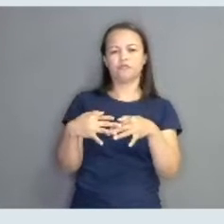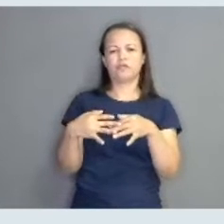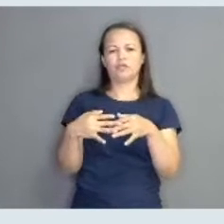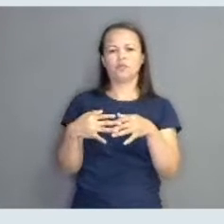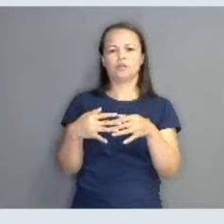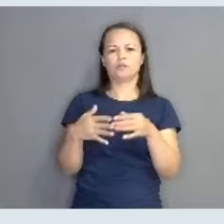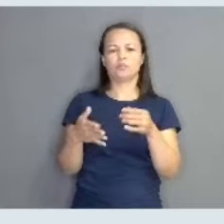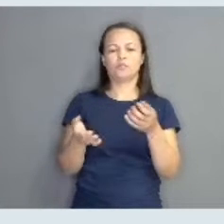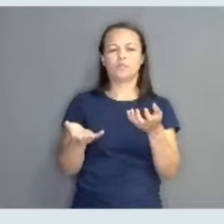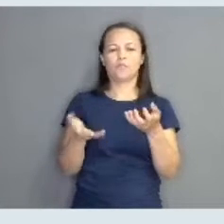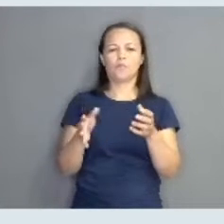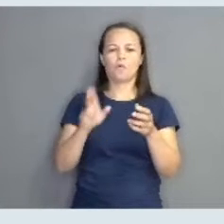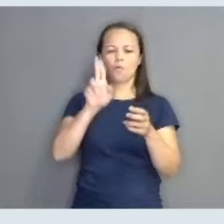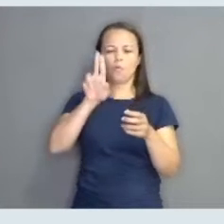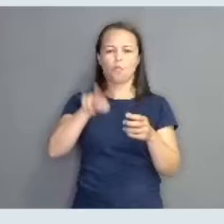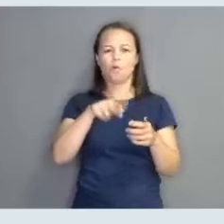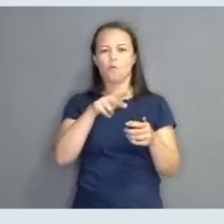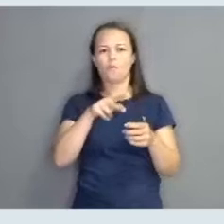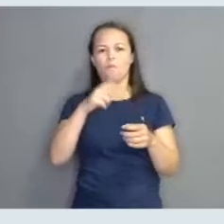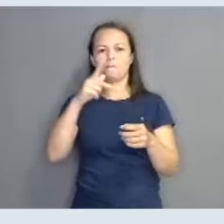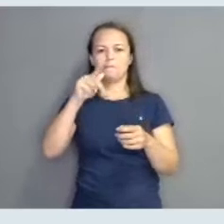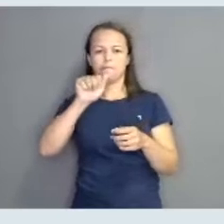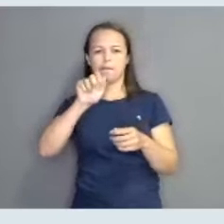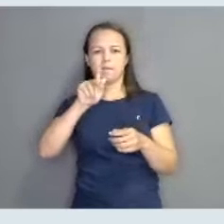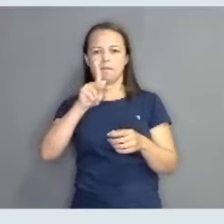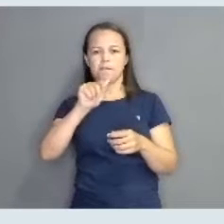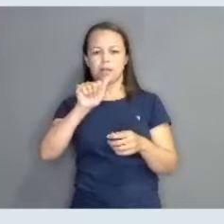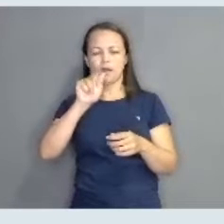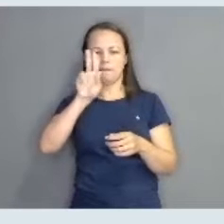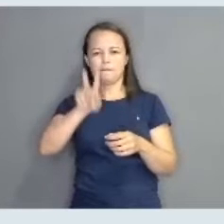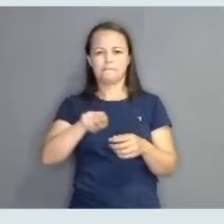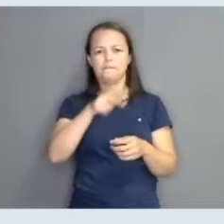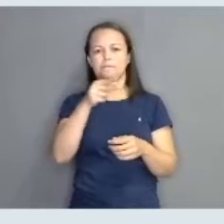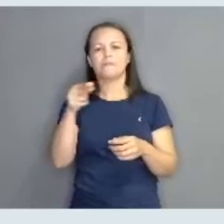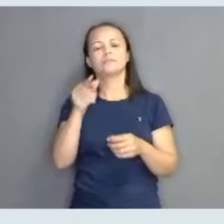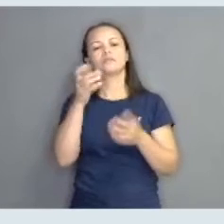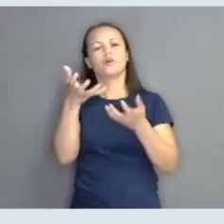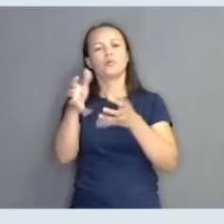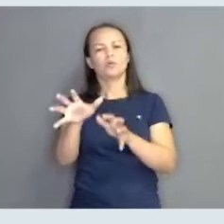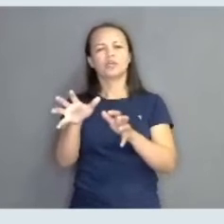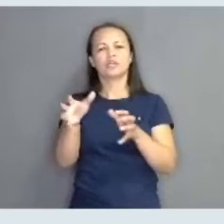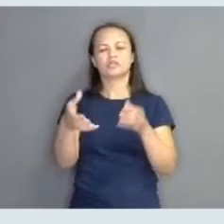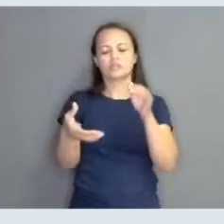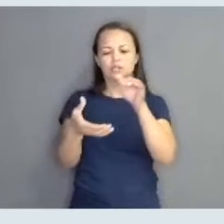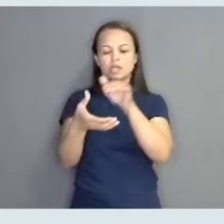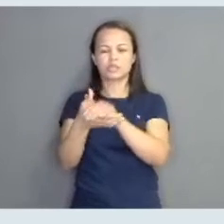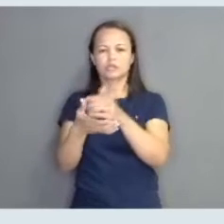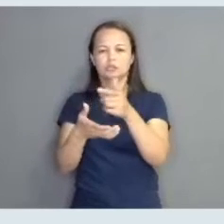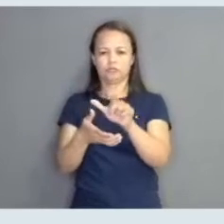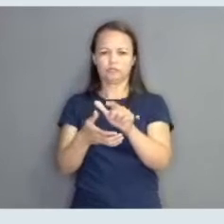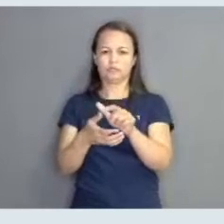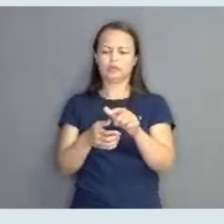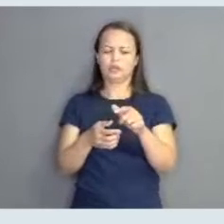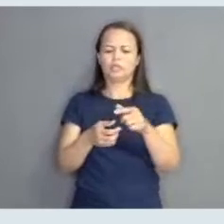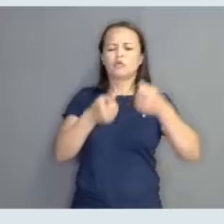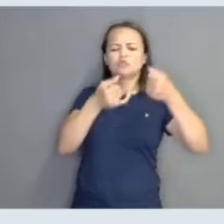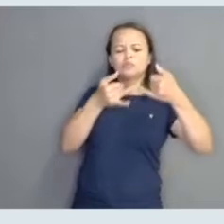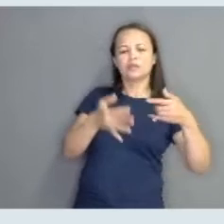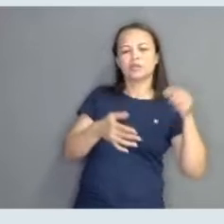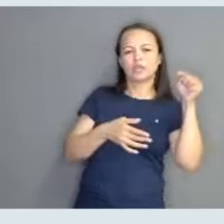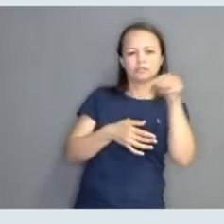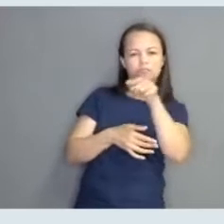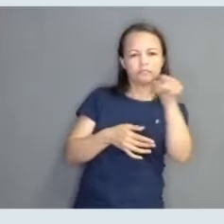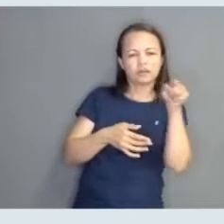a anular seu casamento com Catarina de Aragão. O que eu expliquei para vocês? Ele queria se casar, ele queria anular o